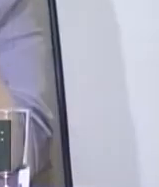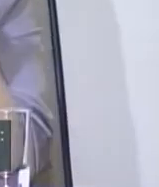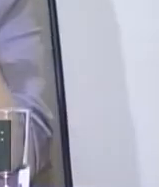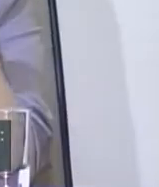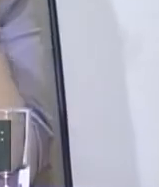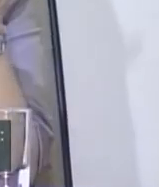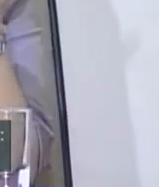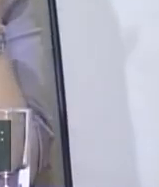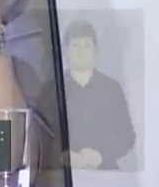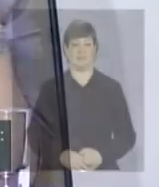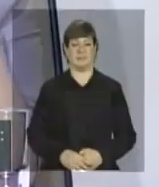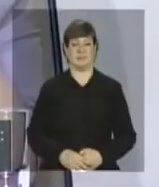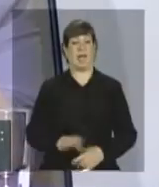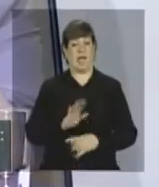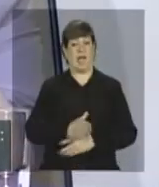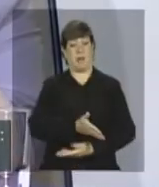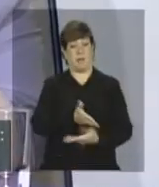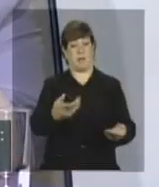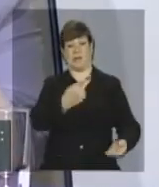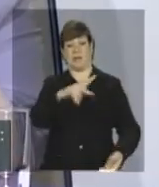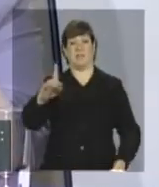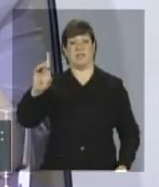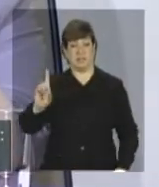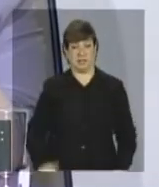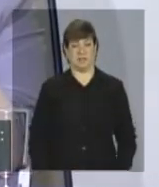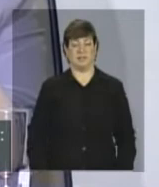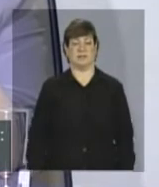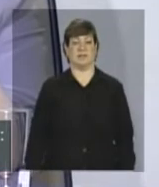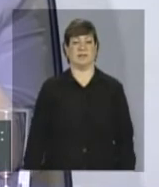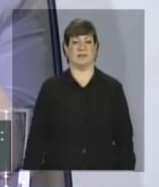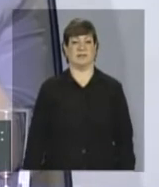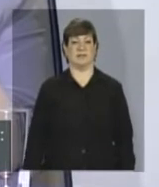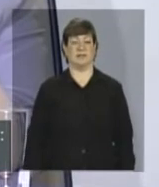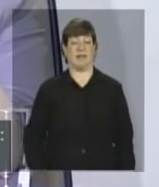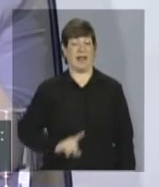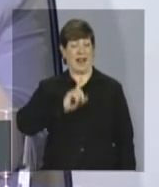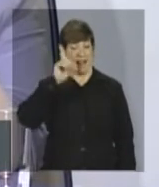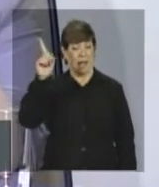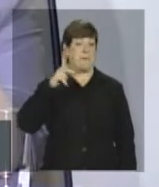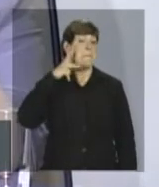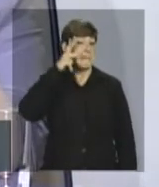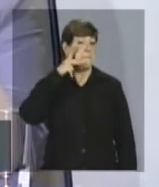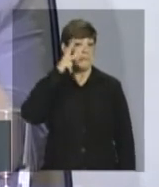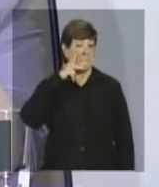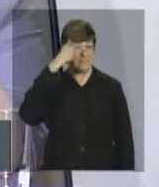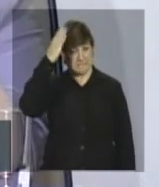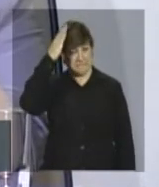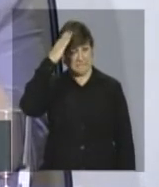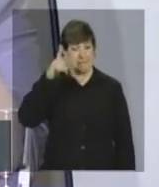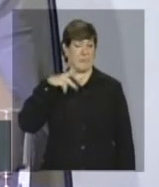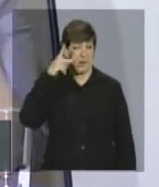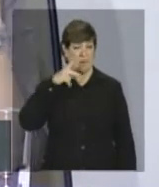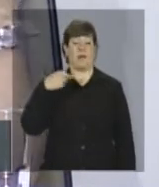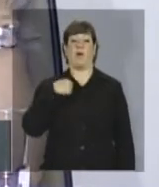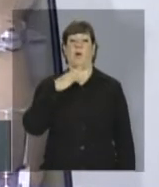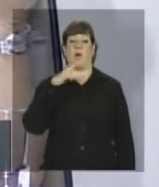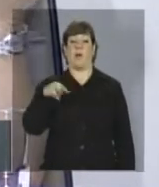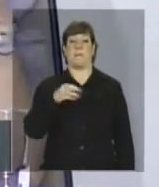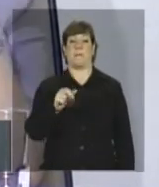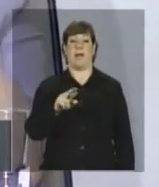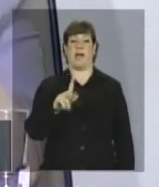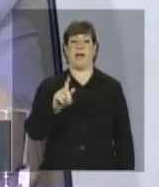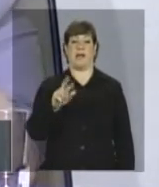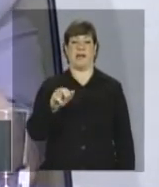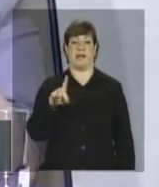em prol dos seus direitos. Né? Lá na Paraíba, eu conheci a Margarida Maria